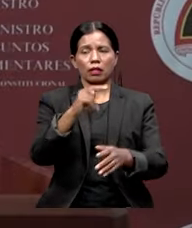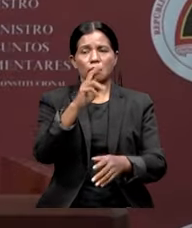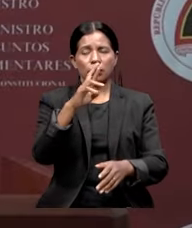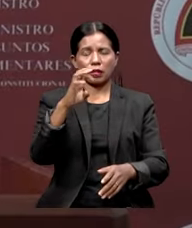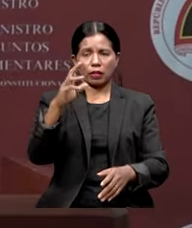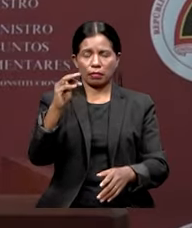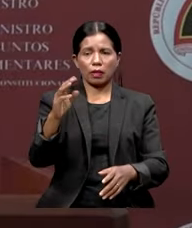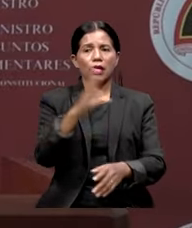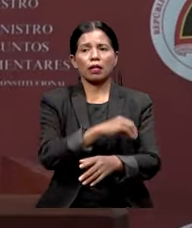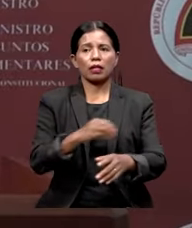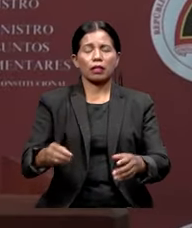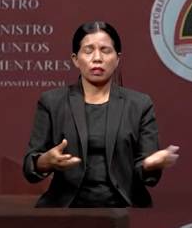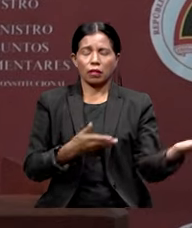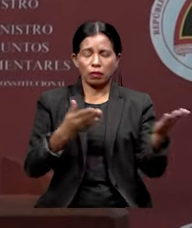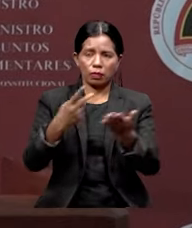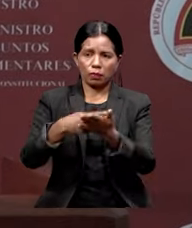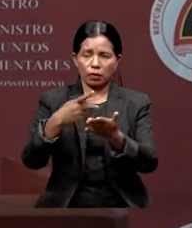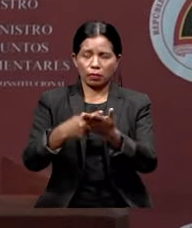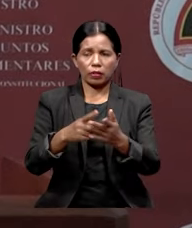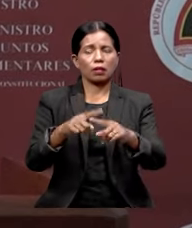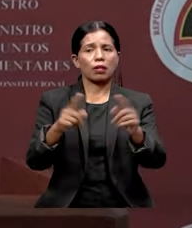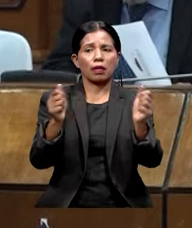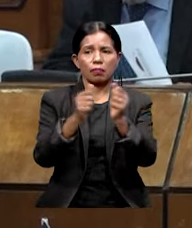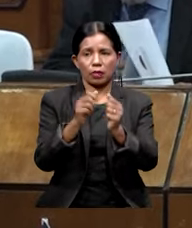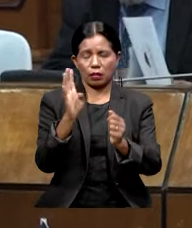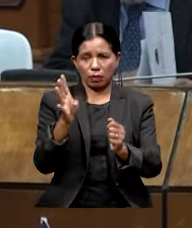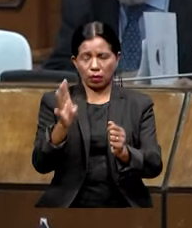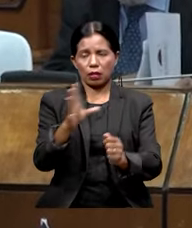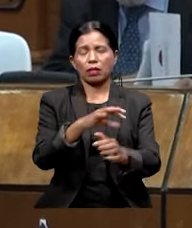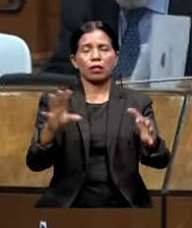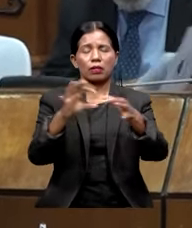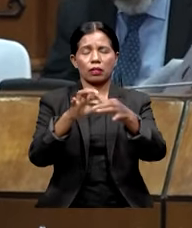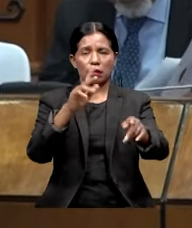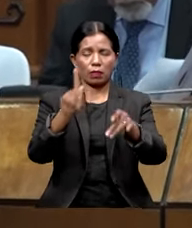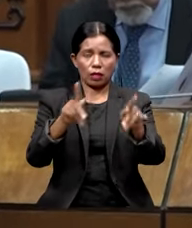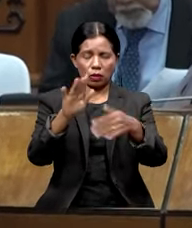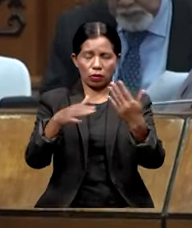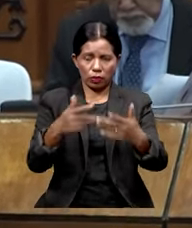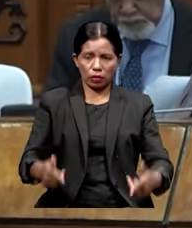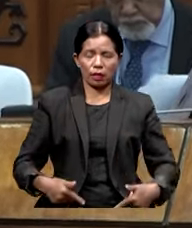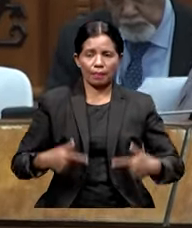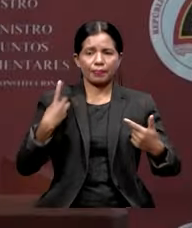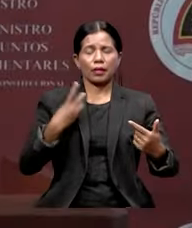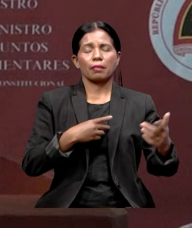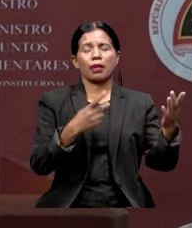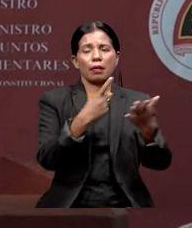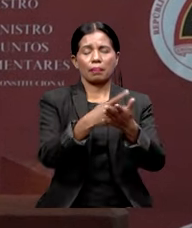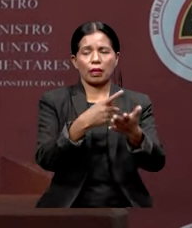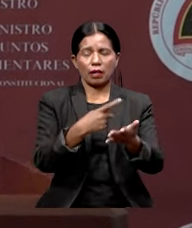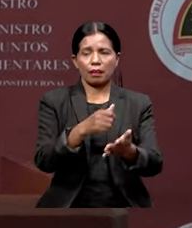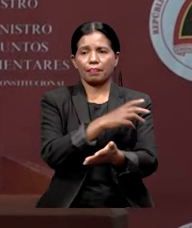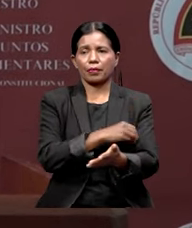Ateten, Fretelin se submete proposta ao Enoin Hamutu Khat Nulu, ligado ao povo de Moraes. A minha apresenta proposta Liu